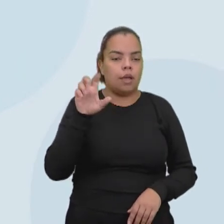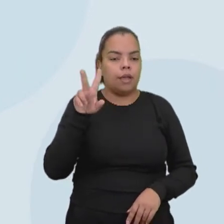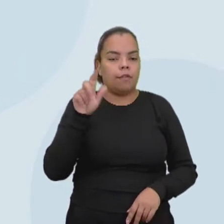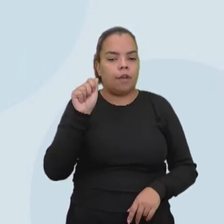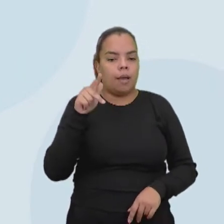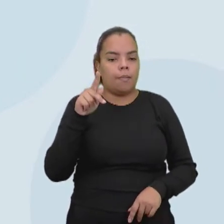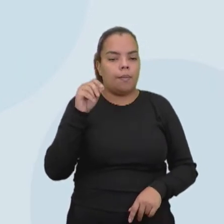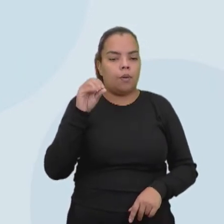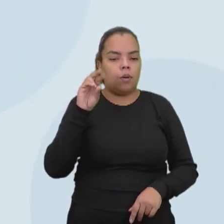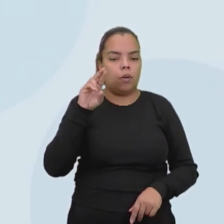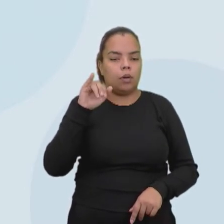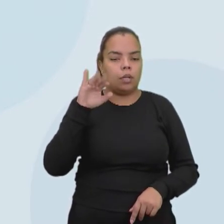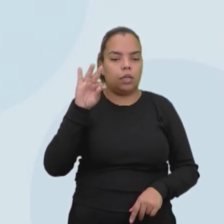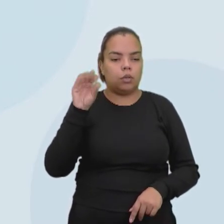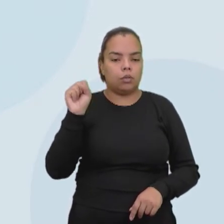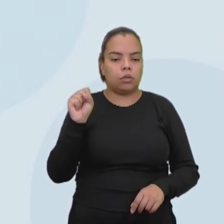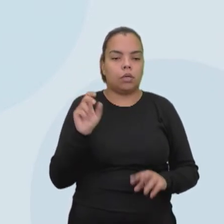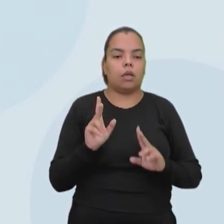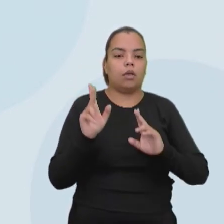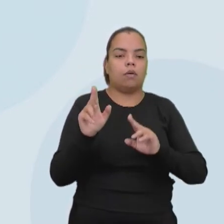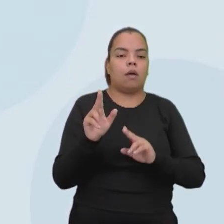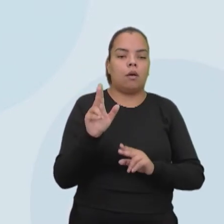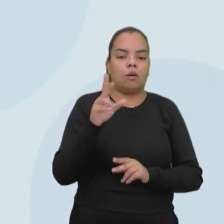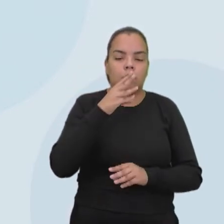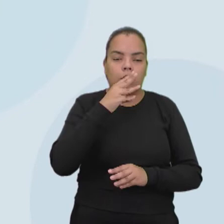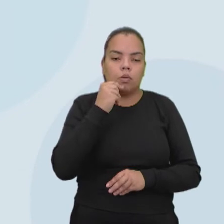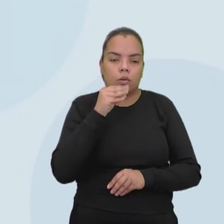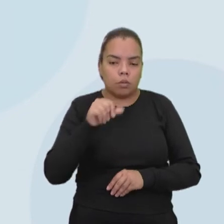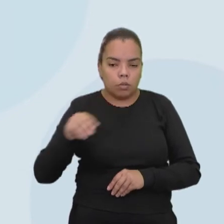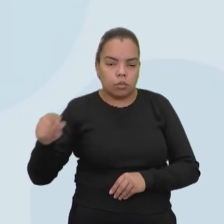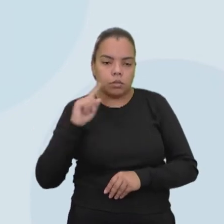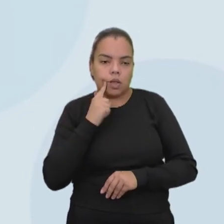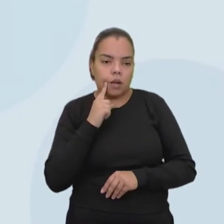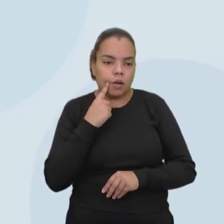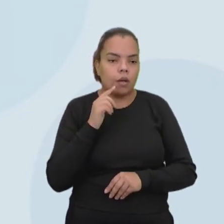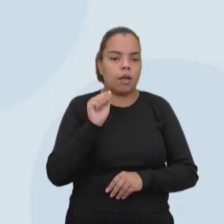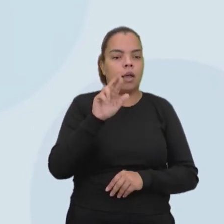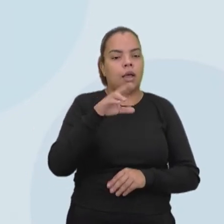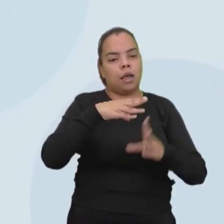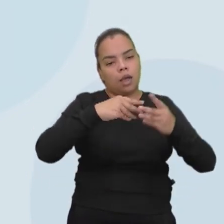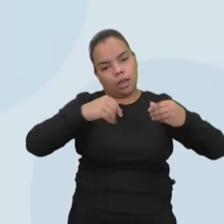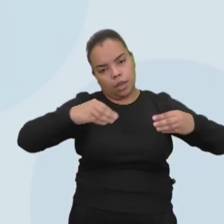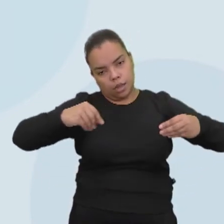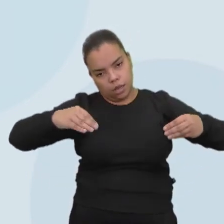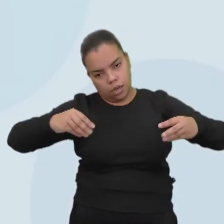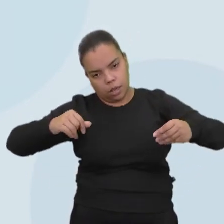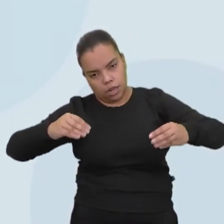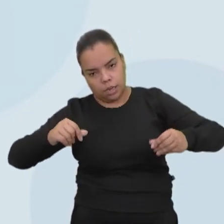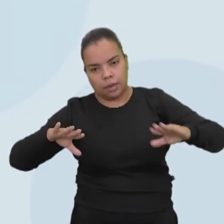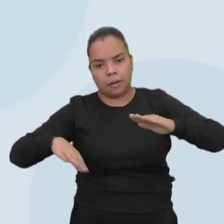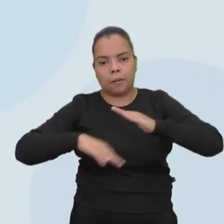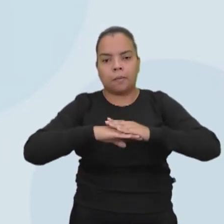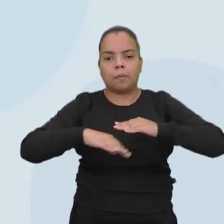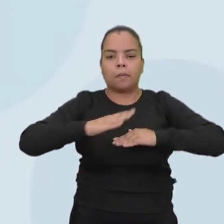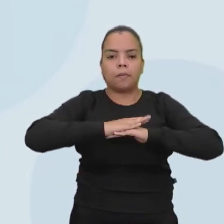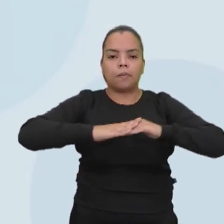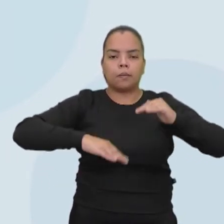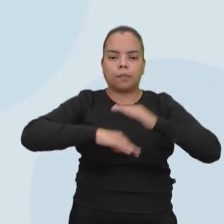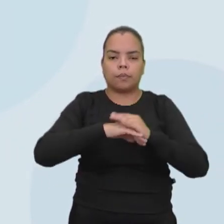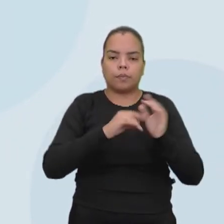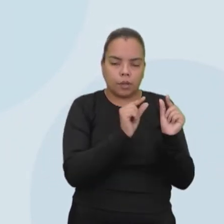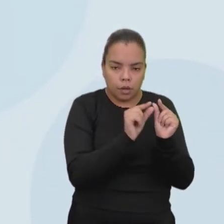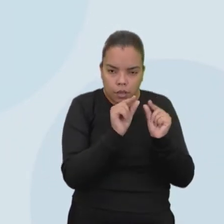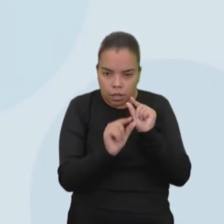já ir para outra tela, que a gente vai ver ali, areias e cascalhos, que são agregado graúdo